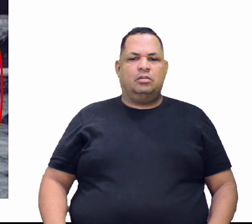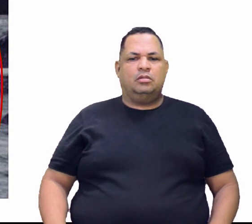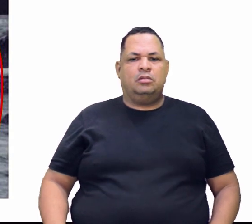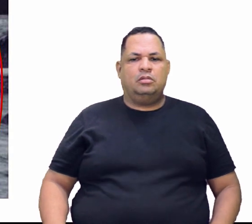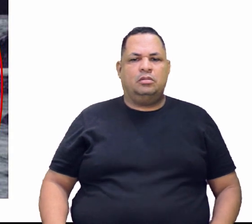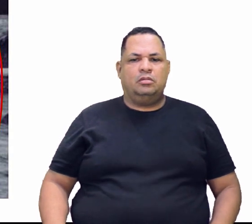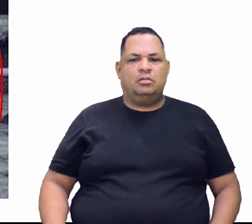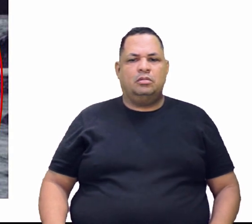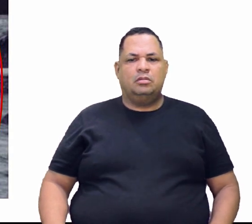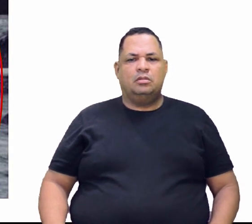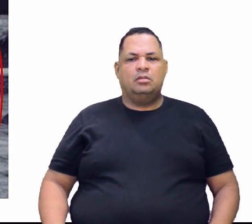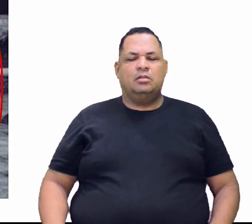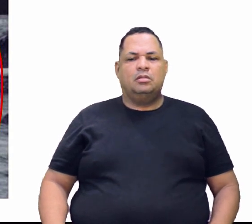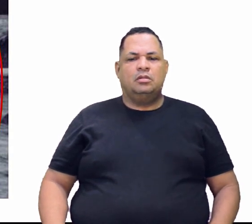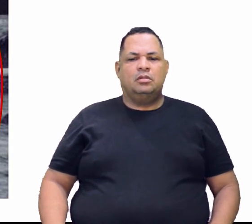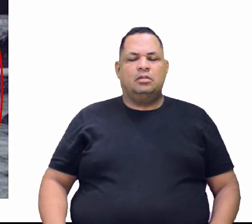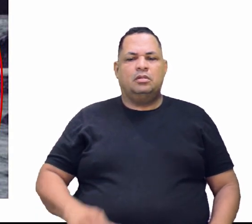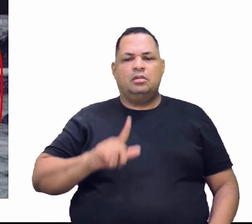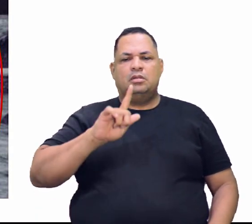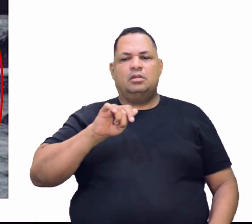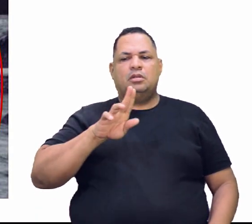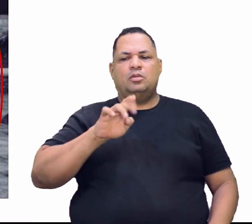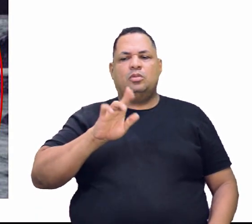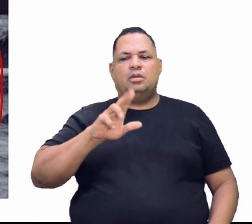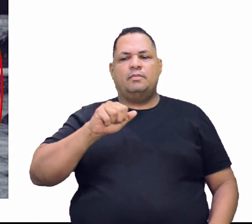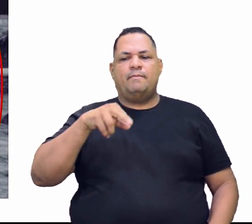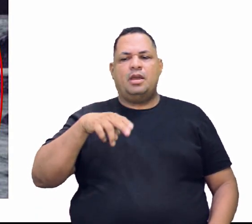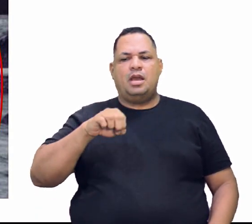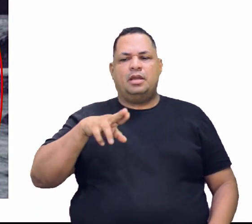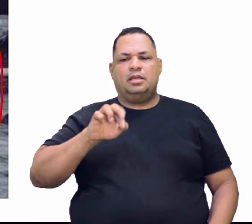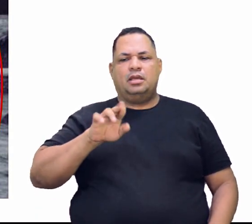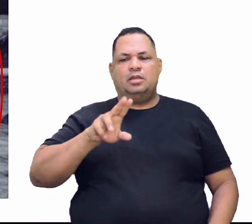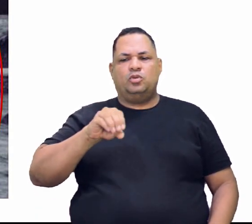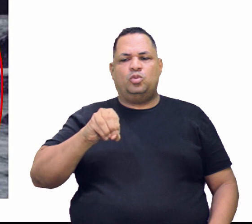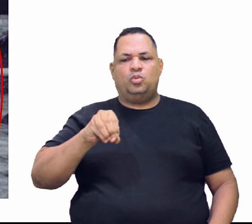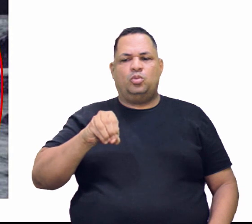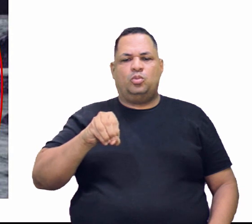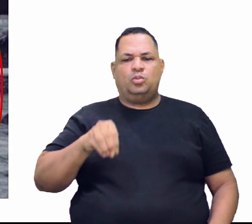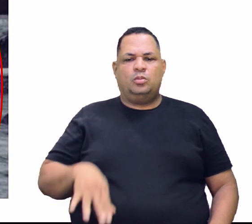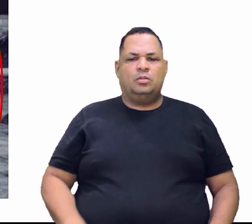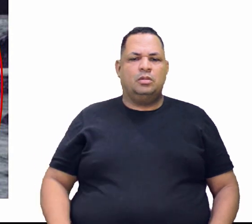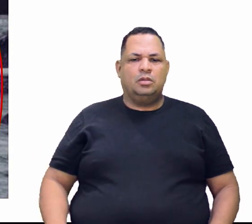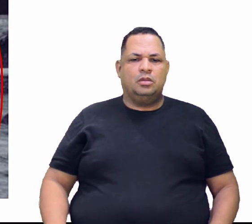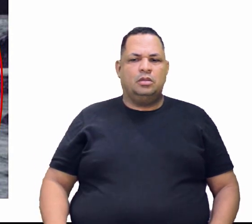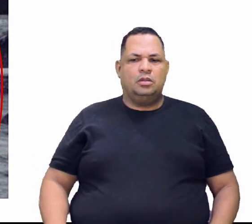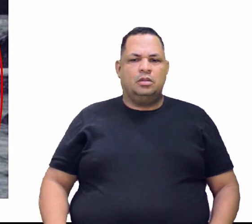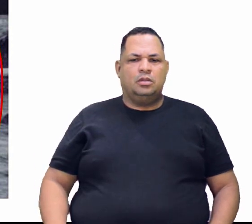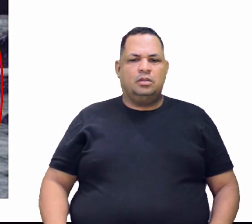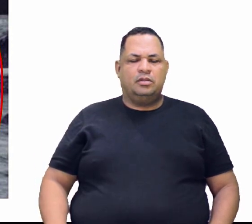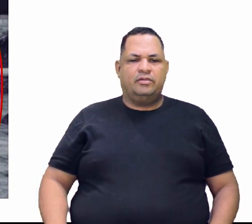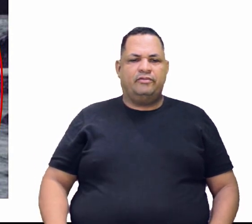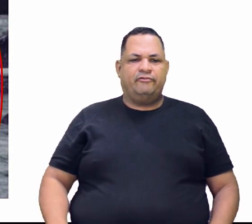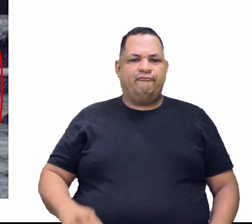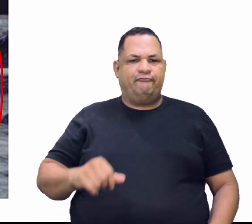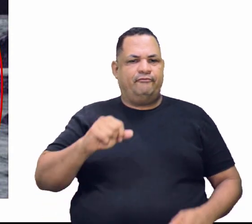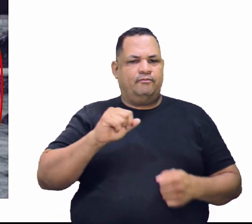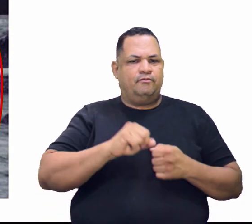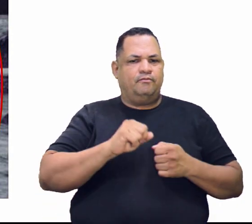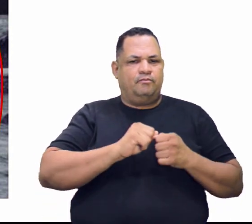Mariano. Língua de Mariano. Isso. Tá? Então, eles faziam barracas,